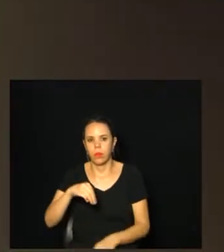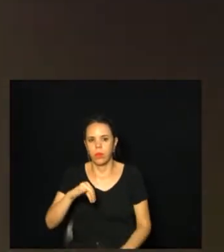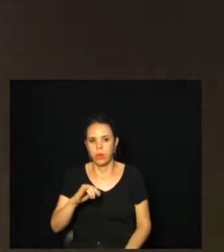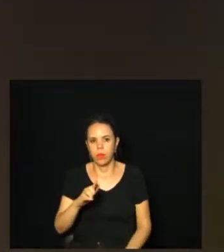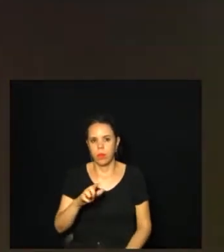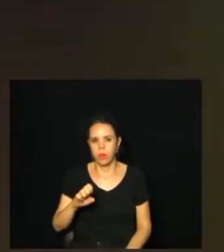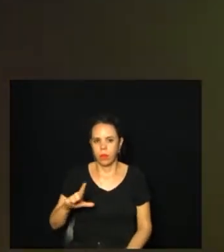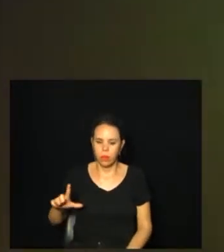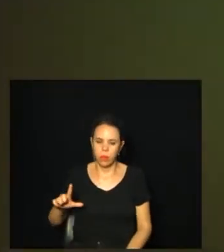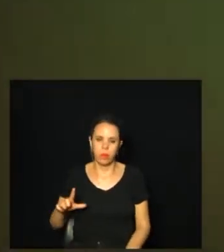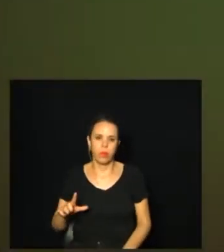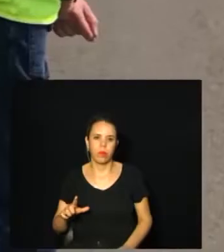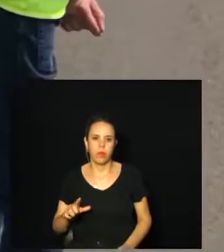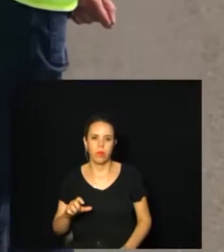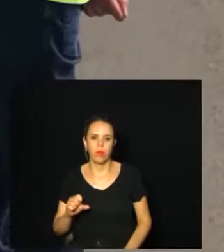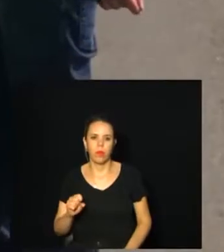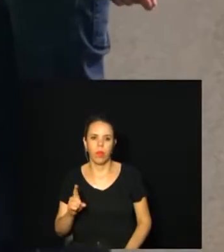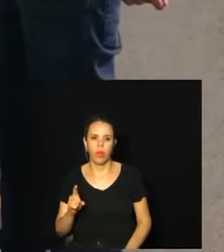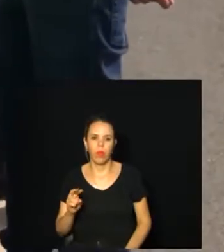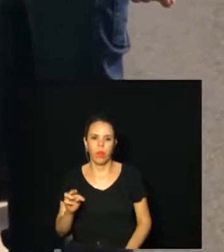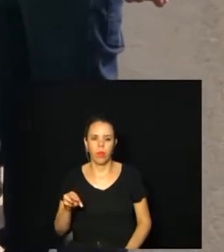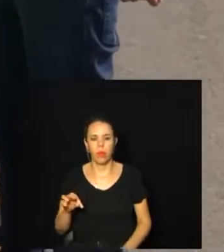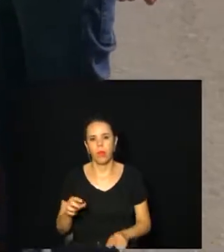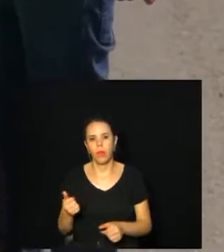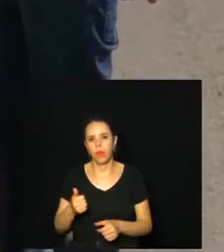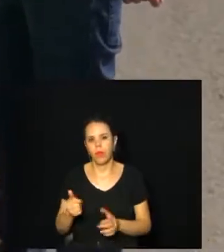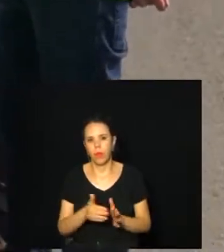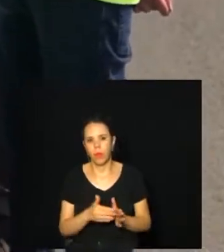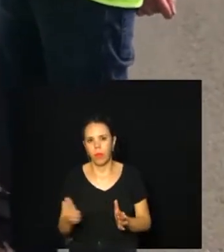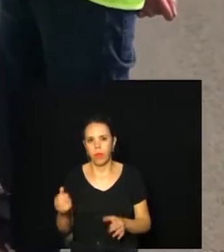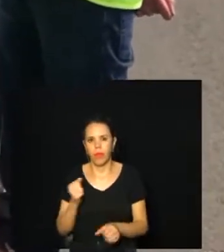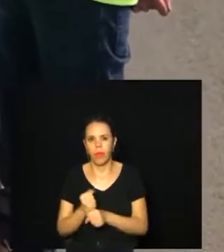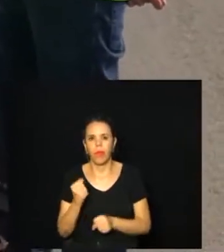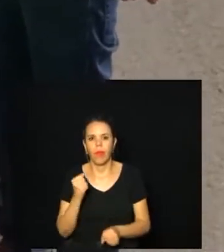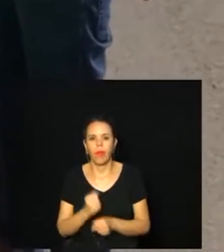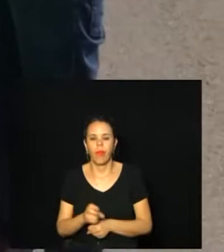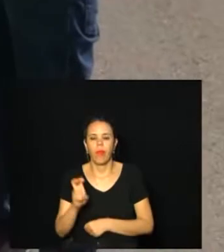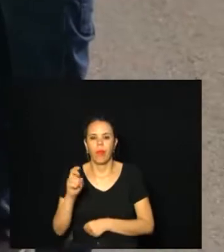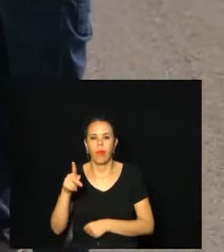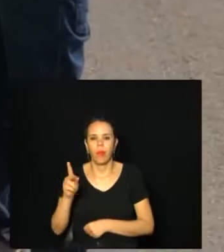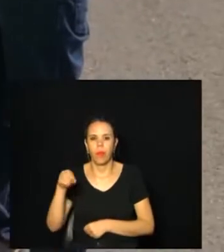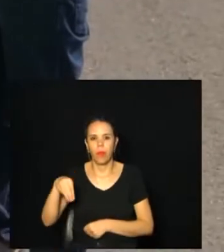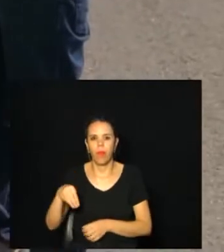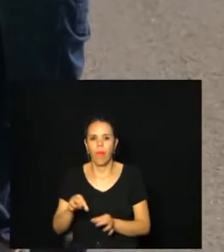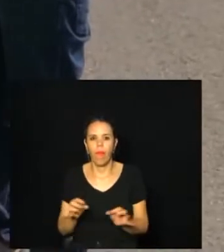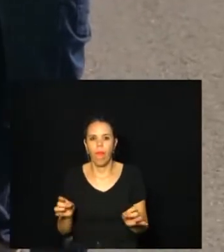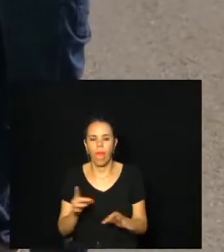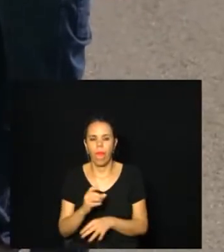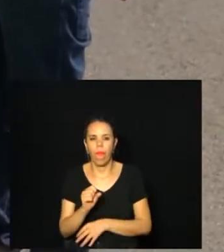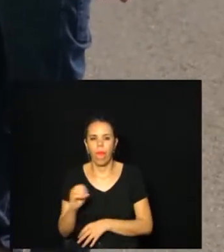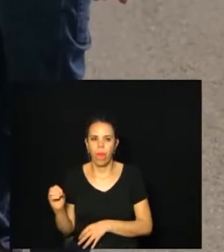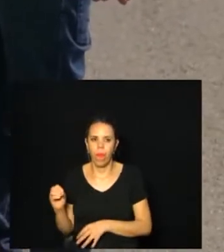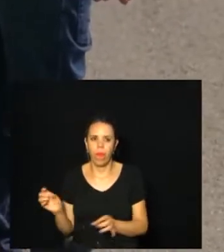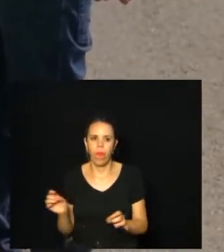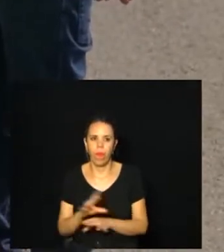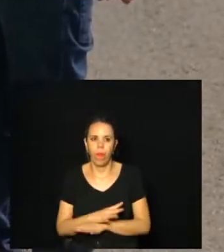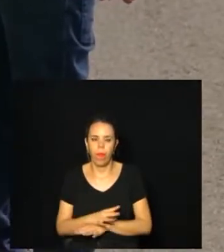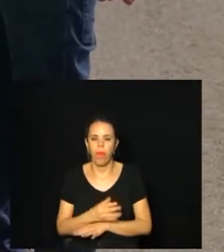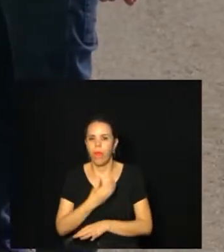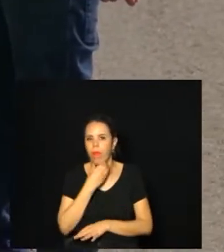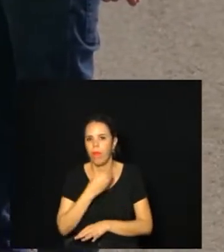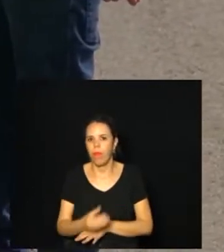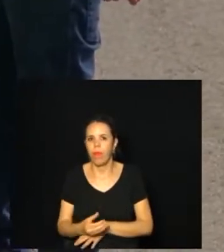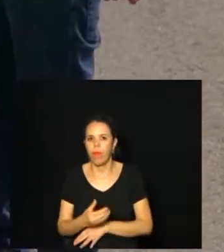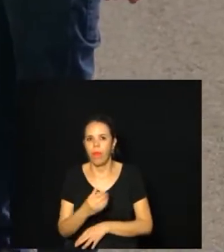e também a Santos Dumont. A primeira etapa da obra, com 5 quilômetros e 800 metros, terminou em dezembro